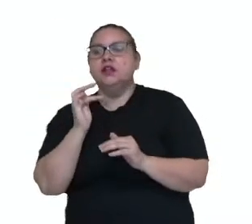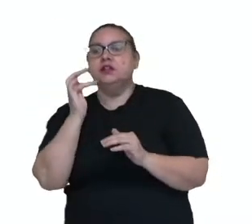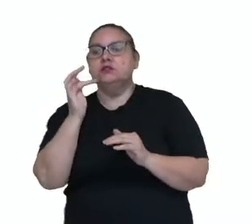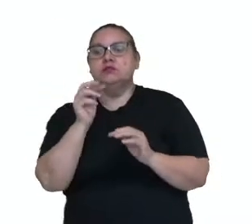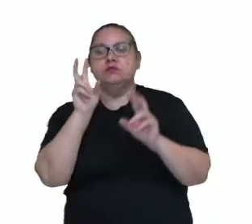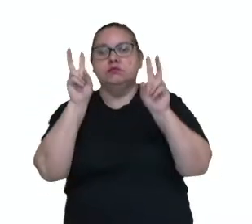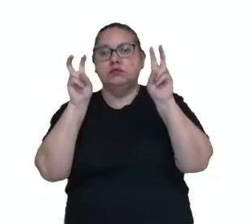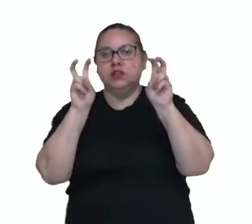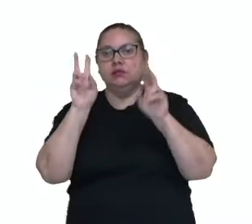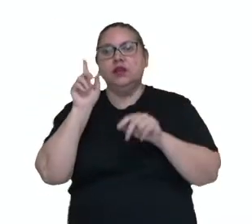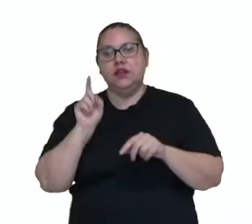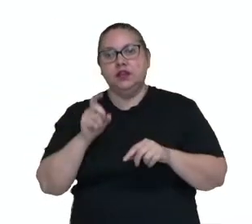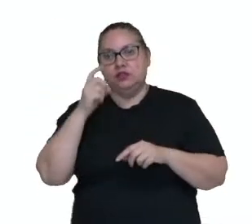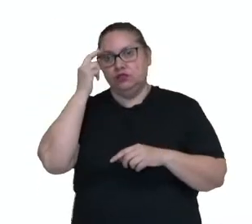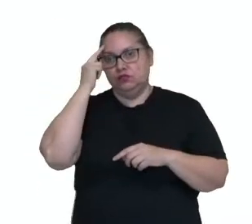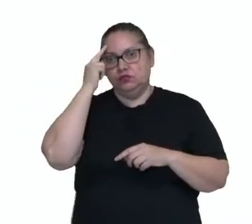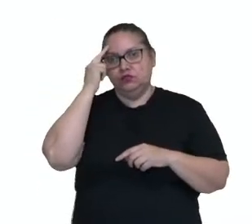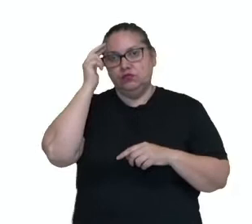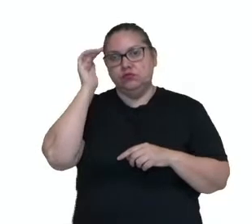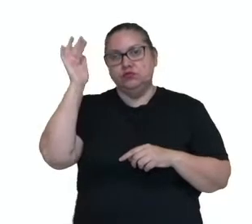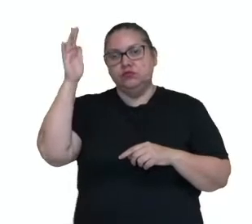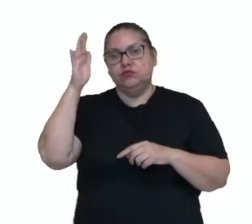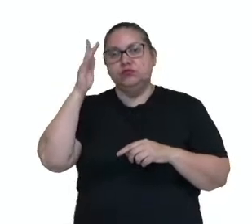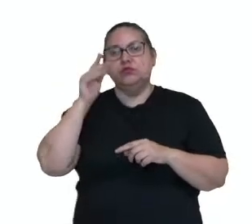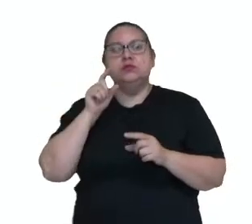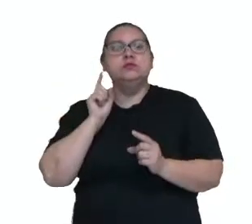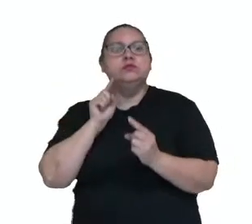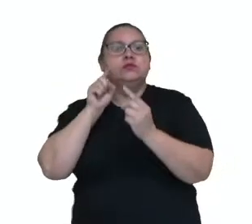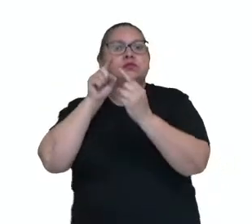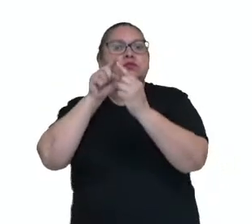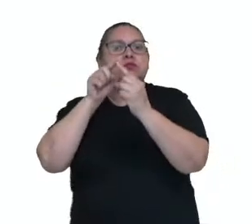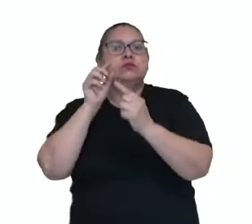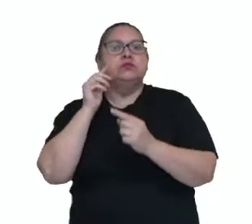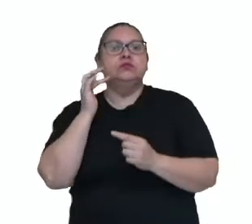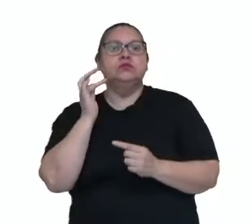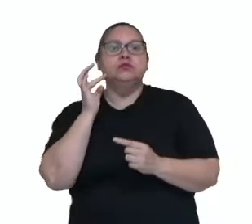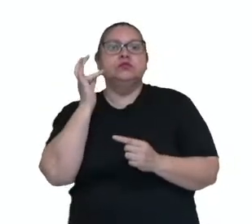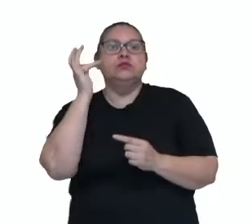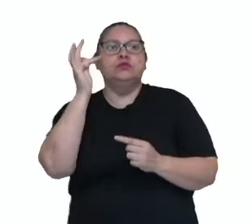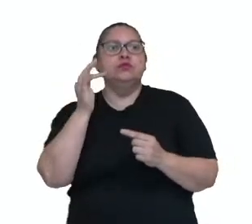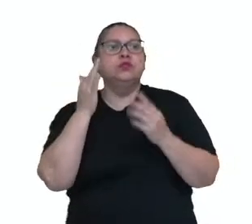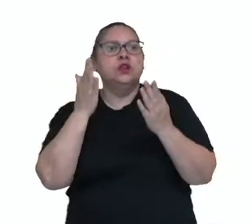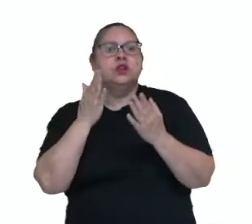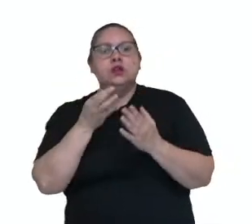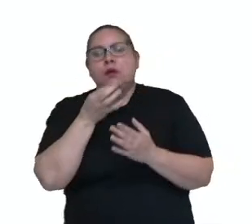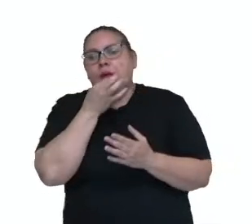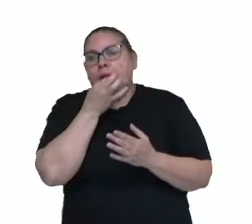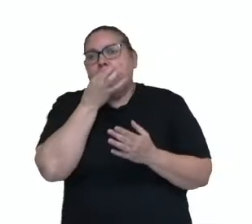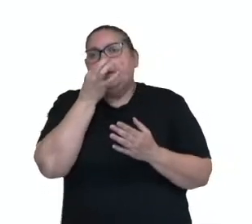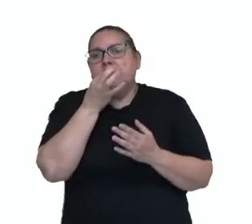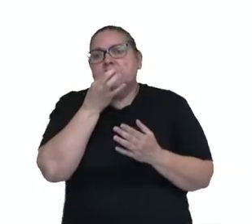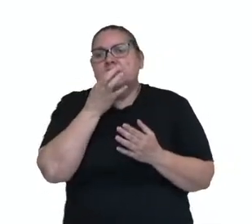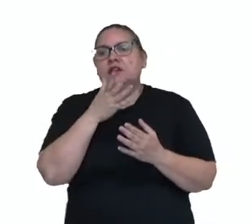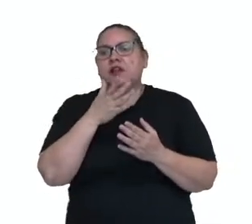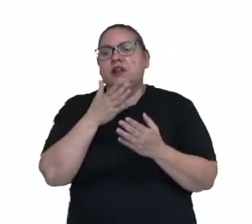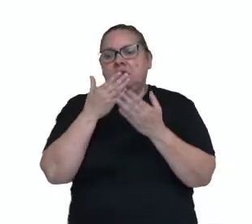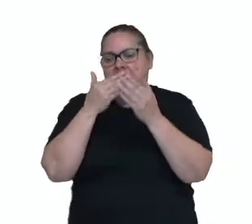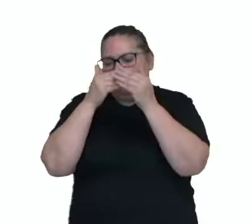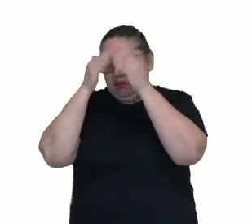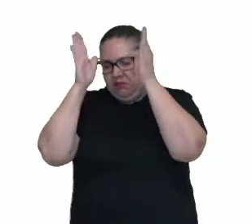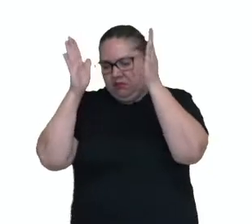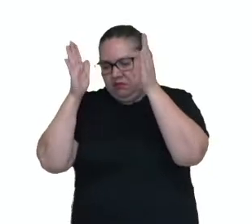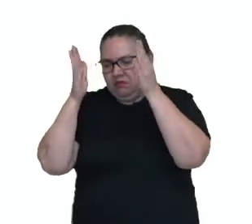também ser o sonho, aspirações para uma vida, ocorre o quê? Uma crítica a quem desestimula